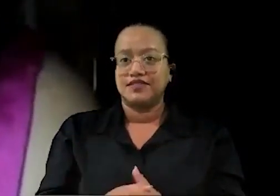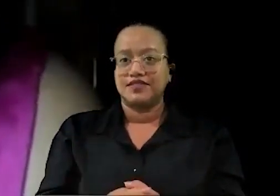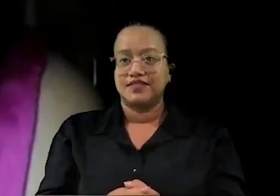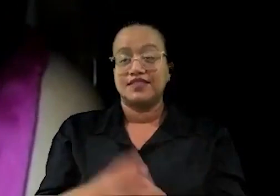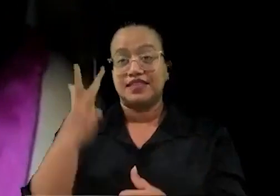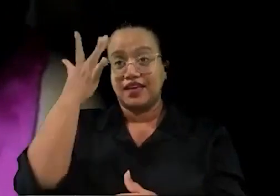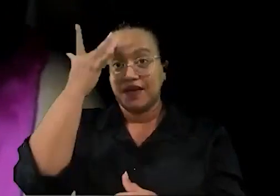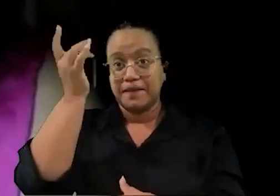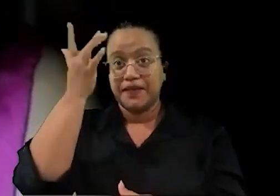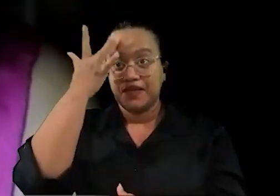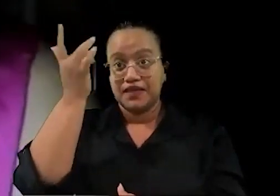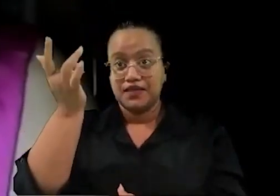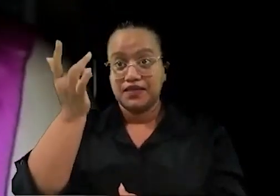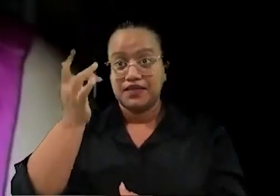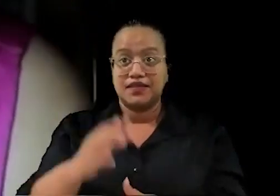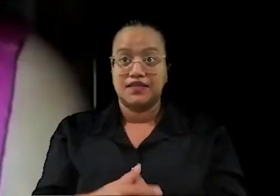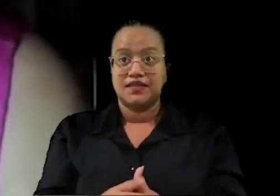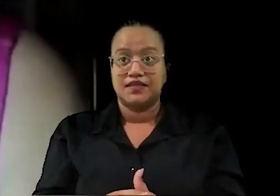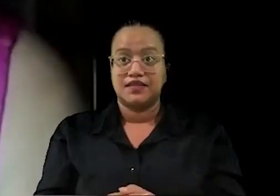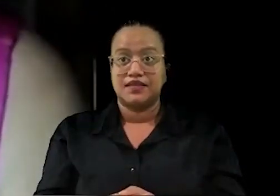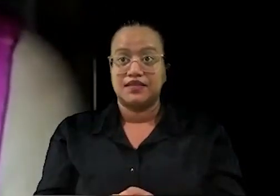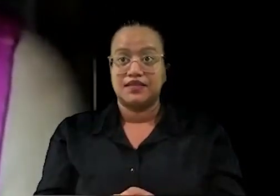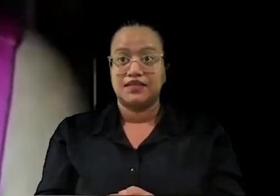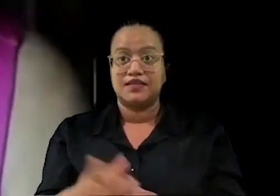alguém quiser fazer alguma pergunta, não sei.